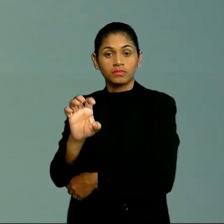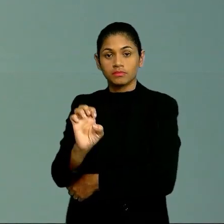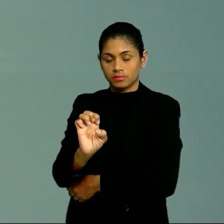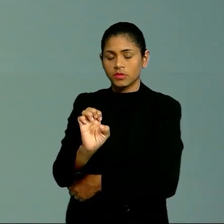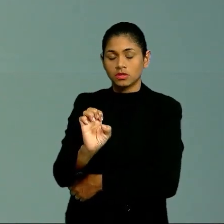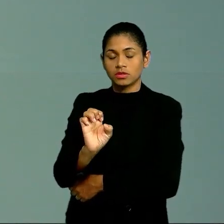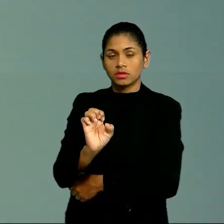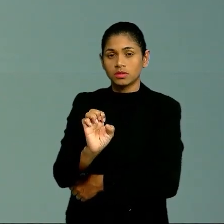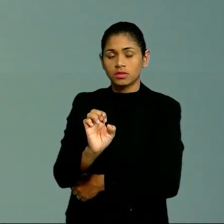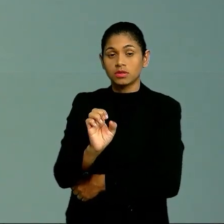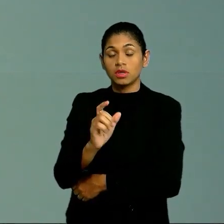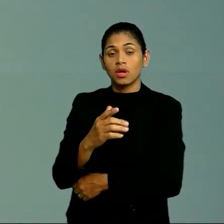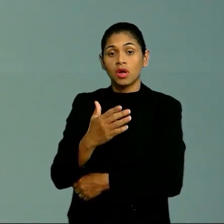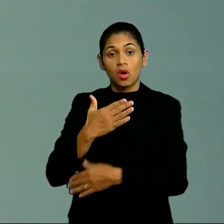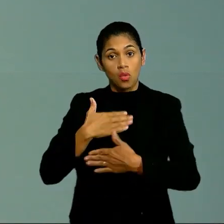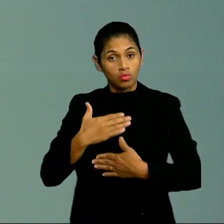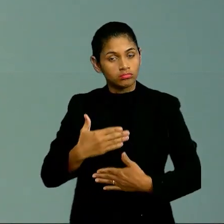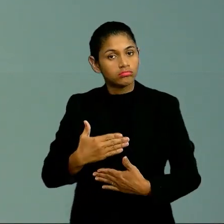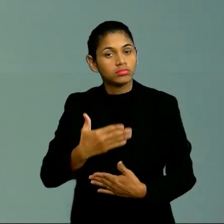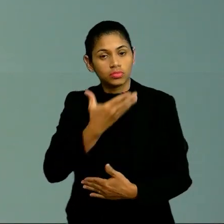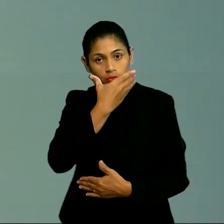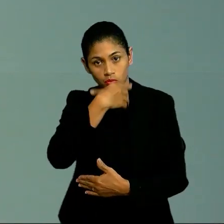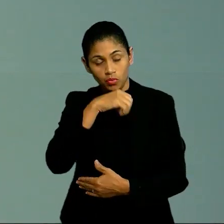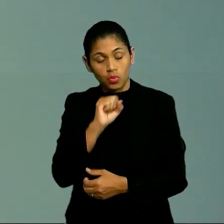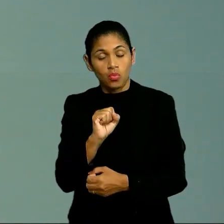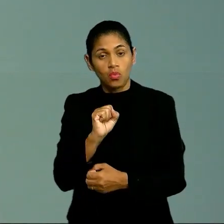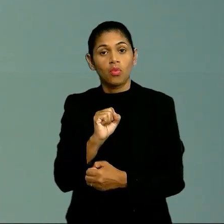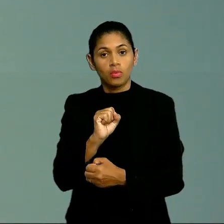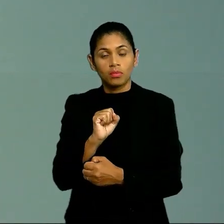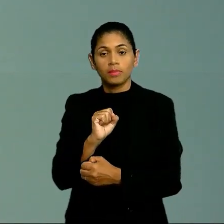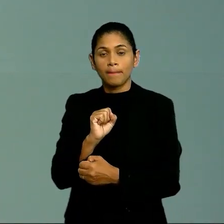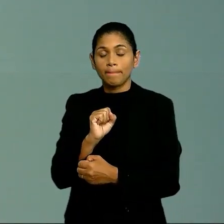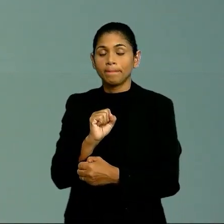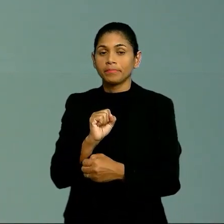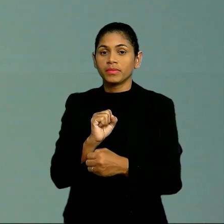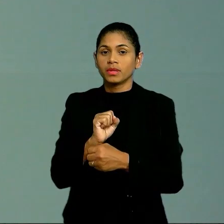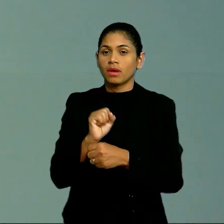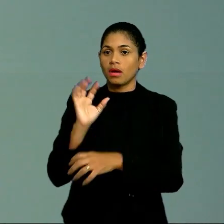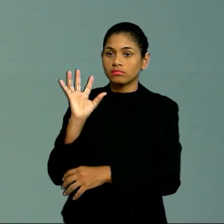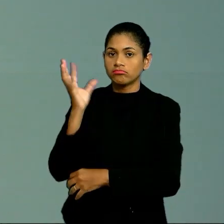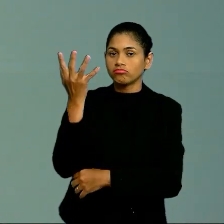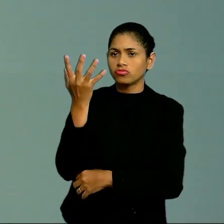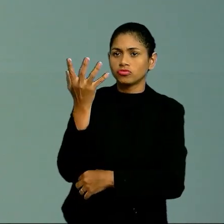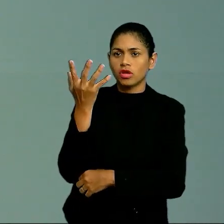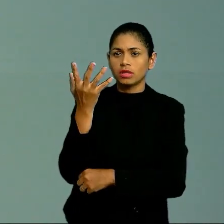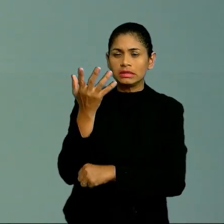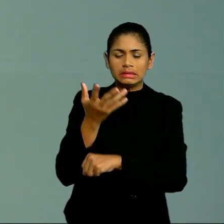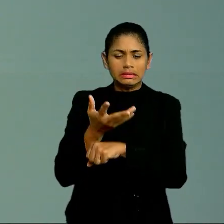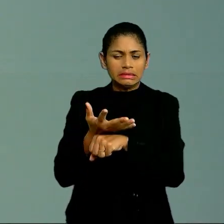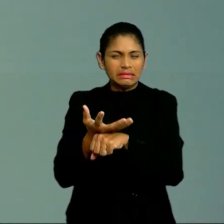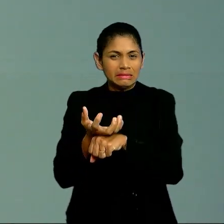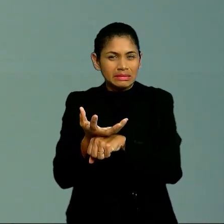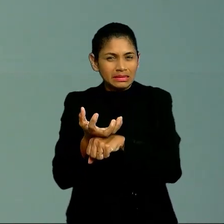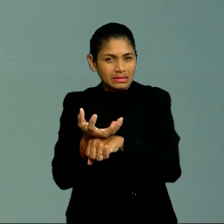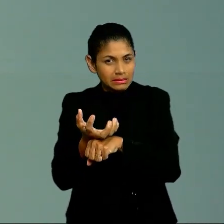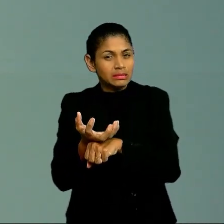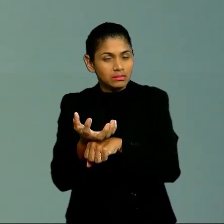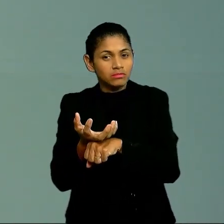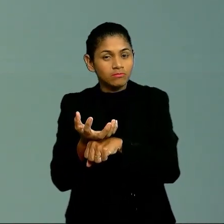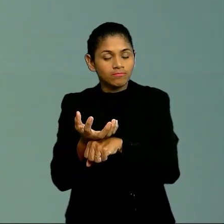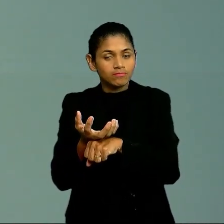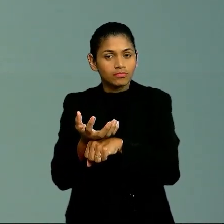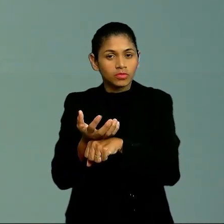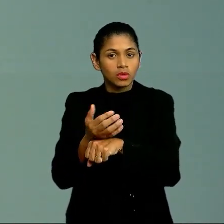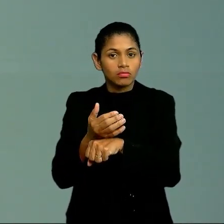se ele inflamar, ele vai causar o apendicite, que dói demais, né, tem que fazer cirurgia para tirar. Ele é um órgão ali